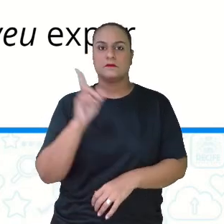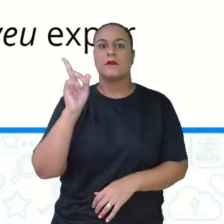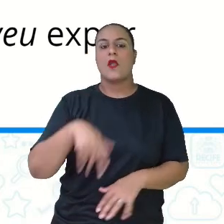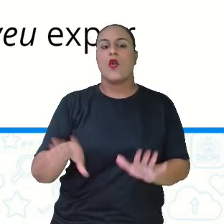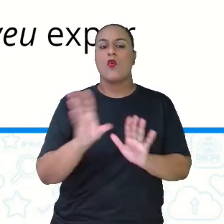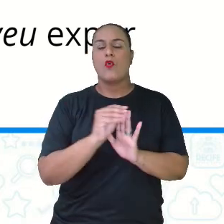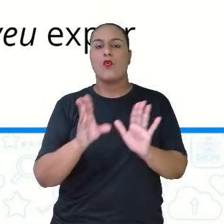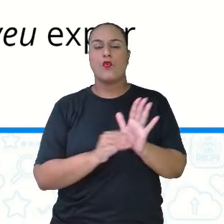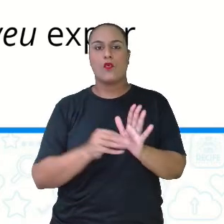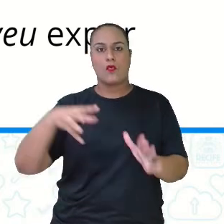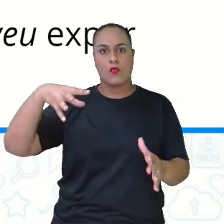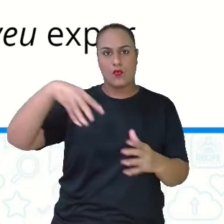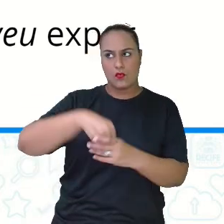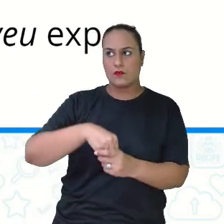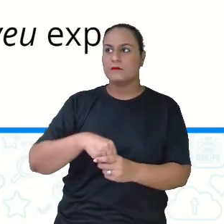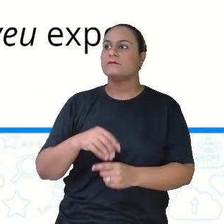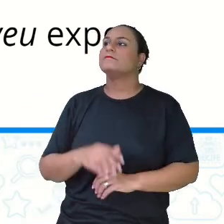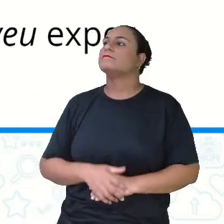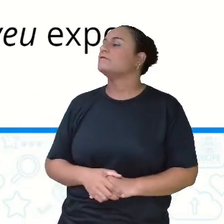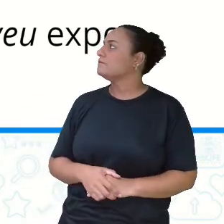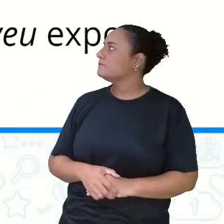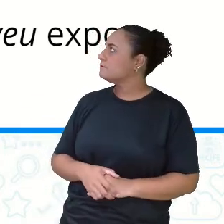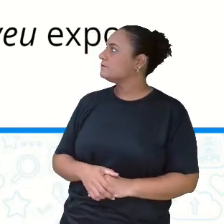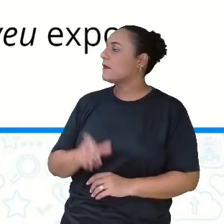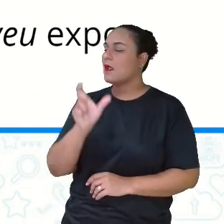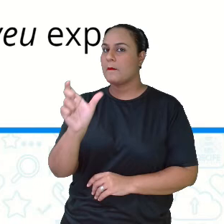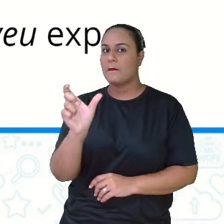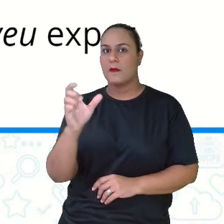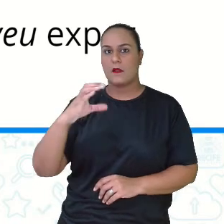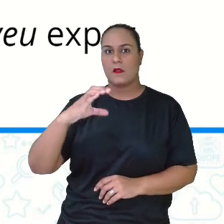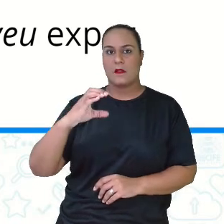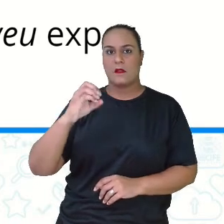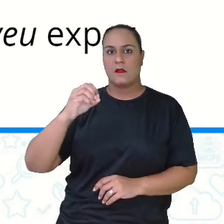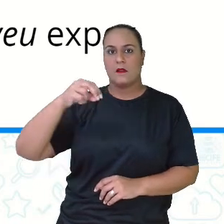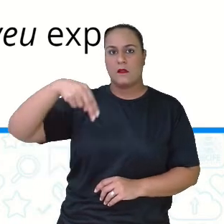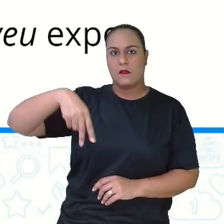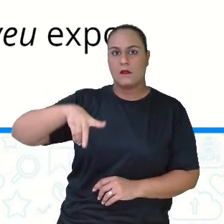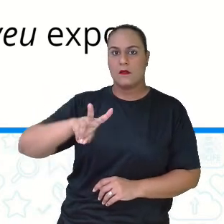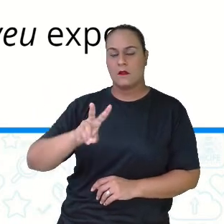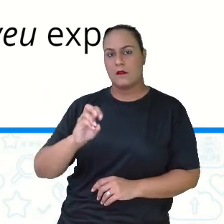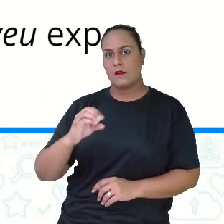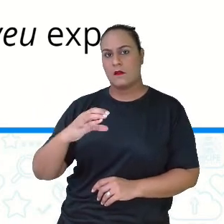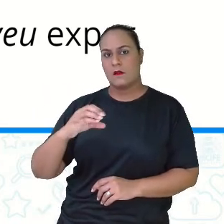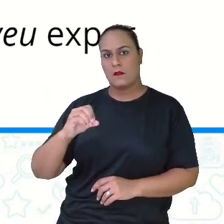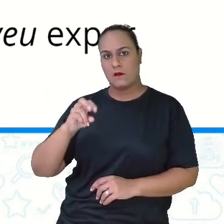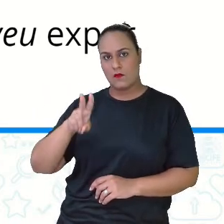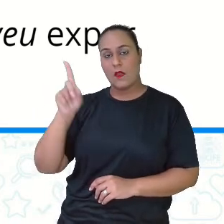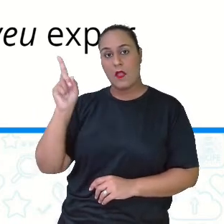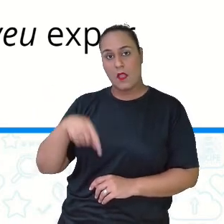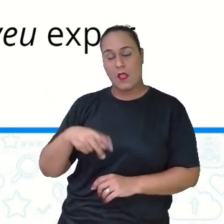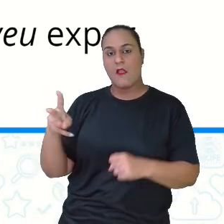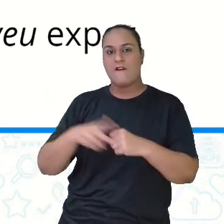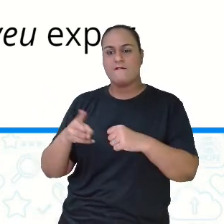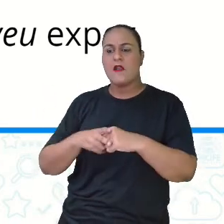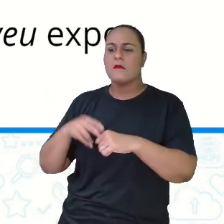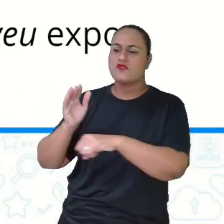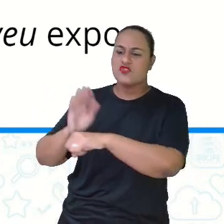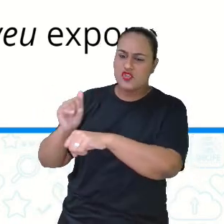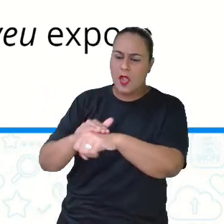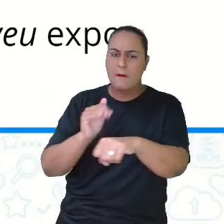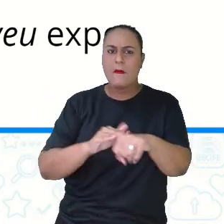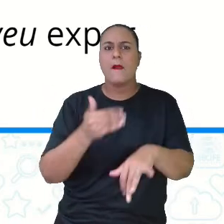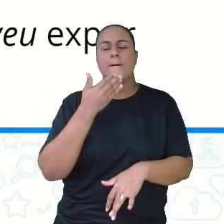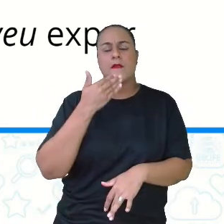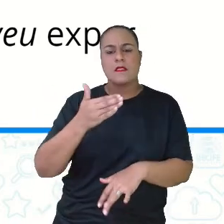conteúdo. Convocou, falou. Convocou é um verbo, né, significa chamou todo mundo aí para